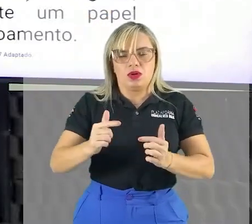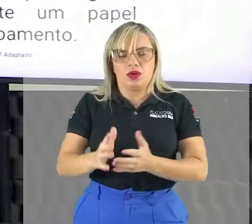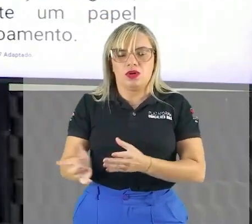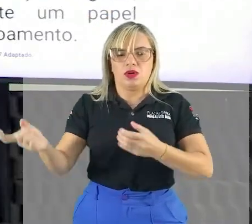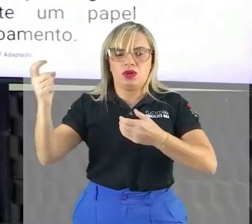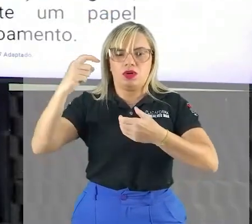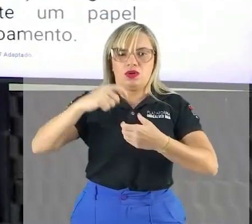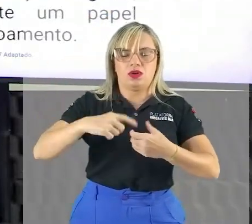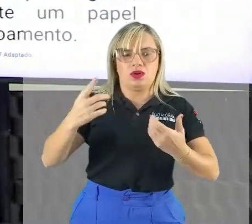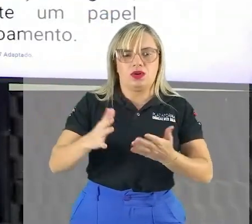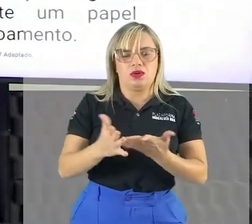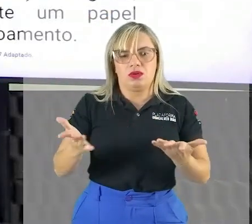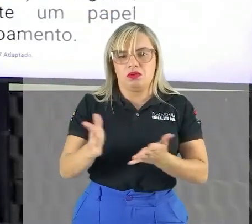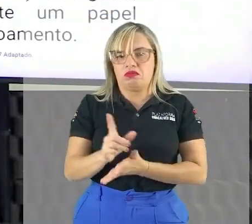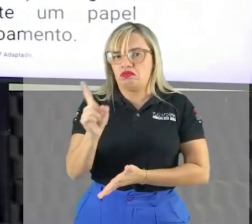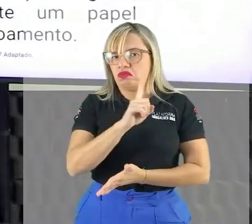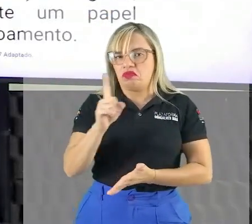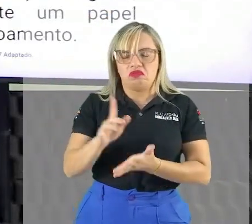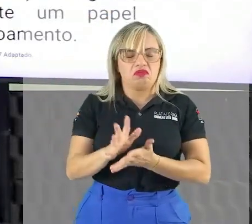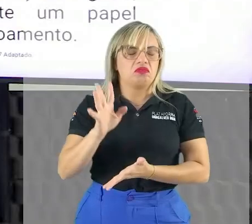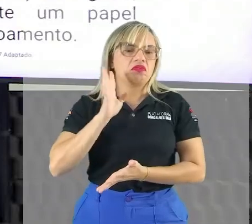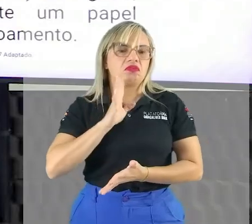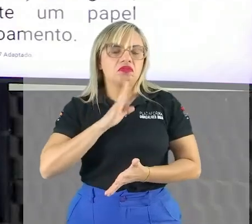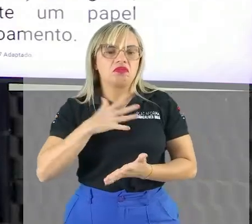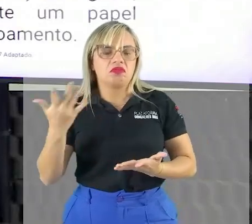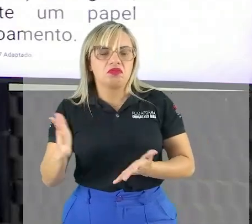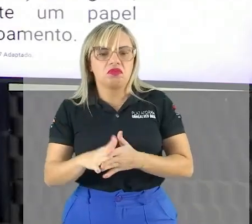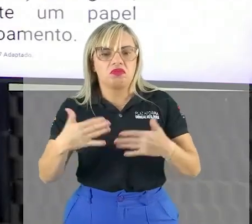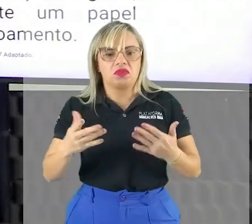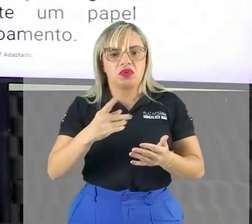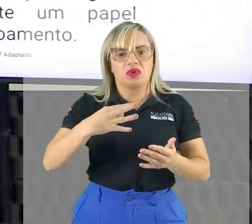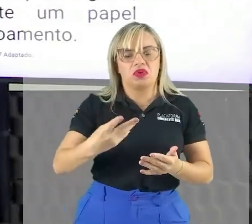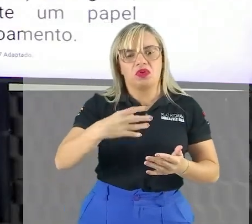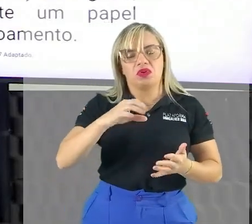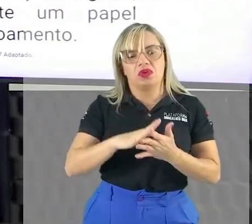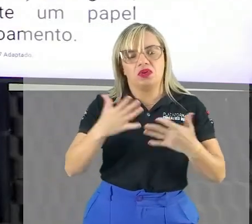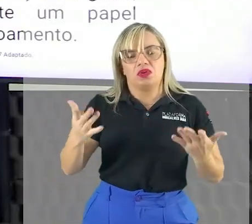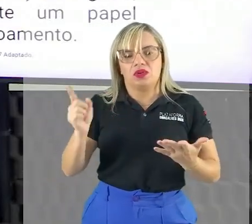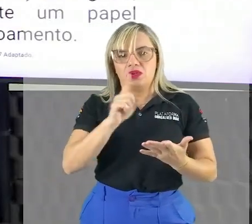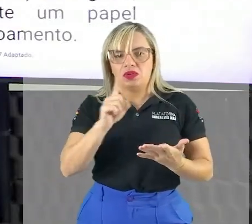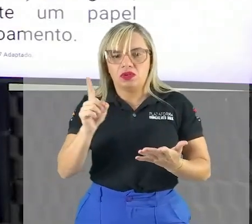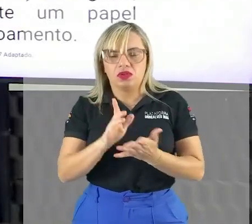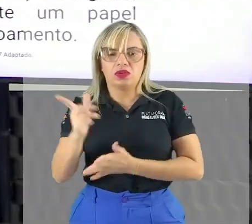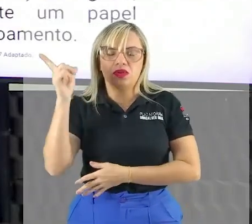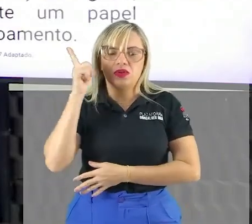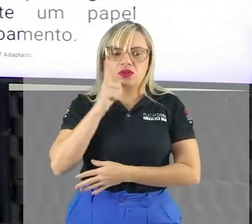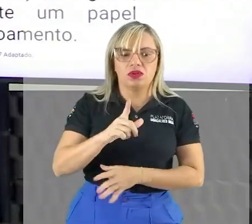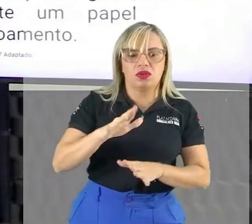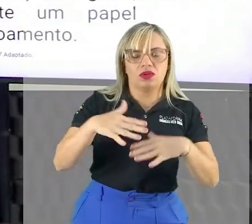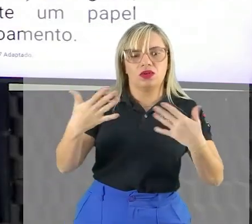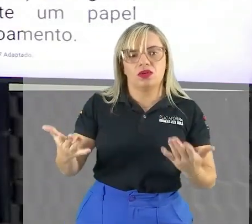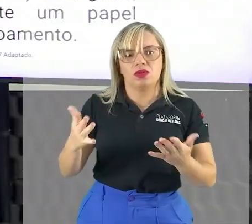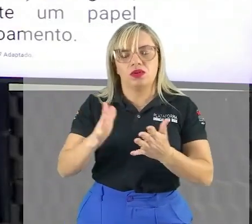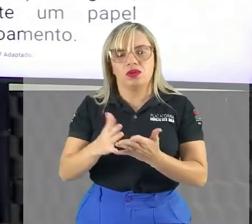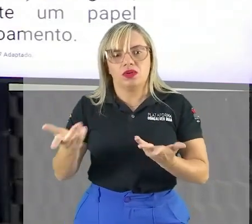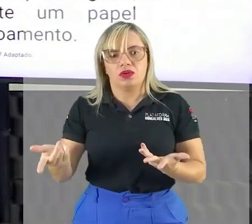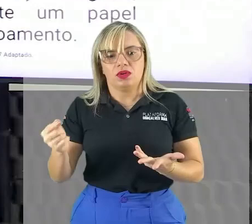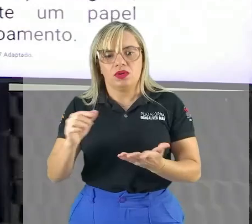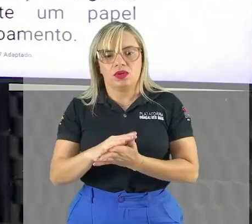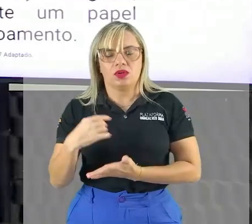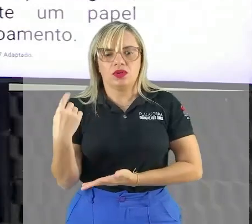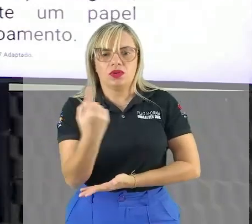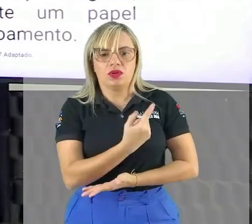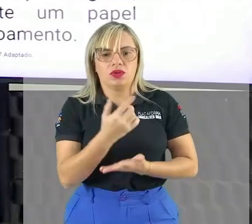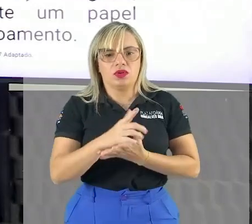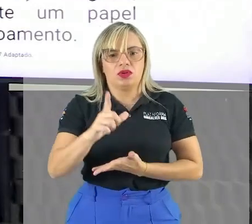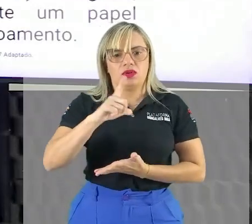essa tentativa não foi legal, o Império Carolíngio tentou ali, mas não conseguiu, e aí então nós temos, né,